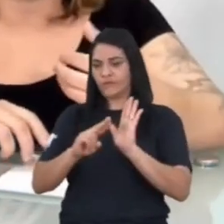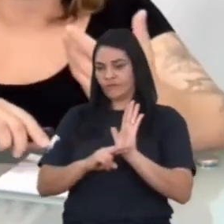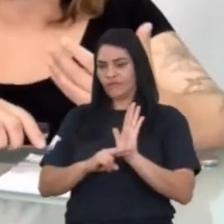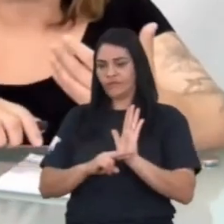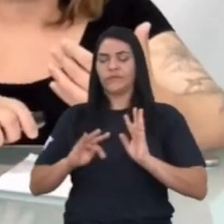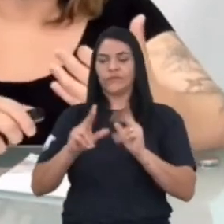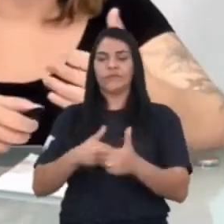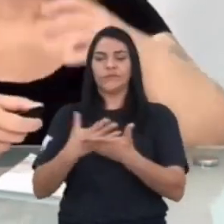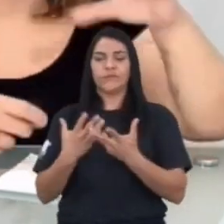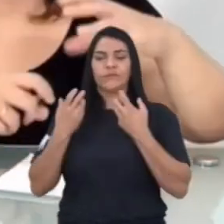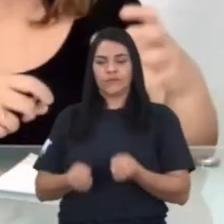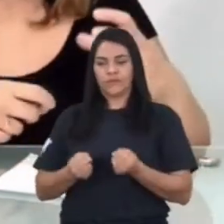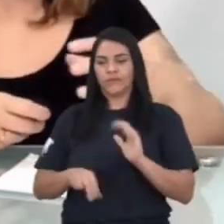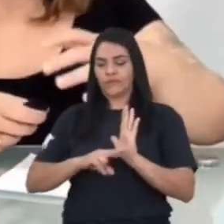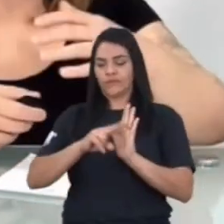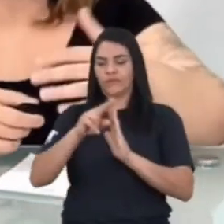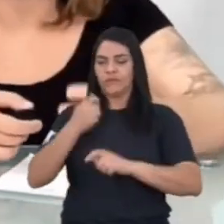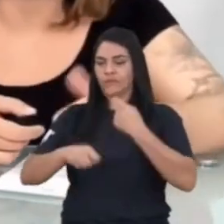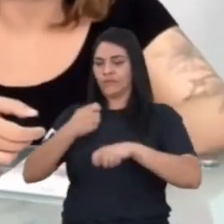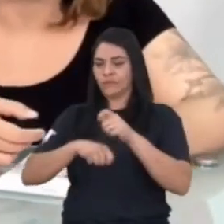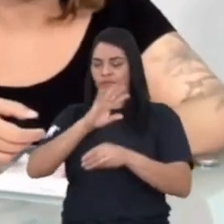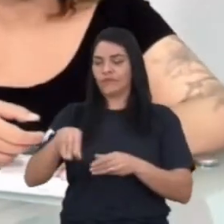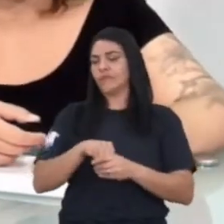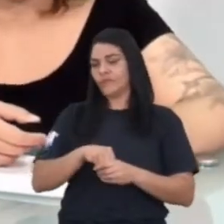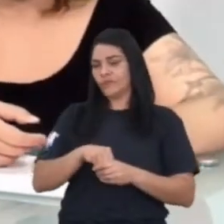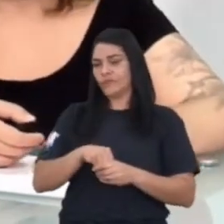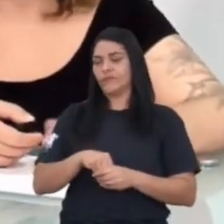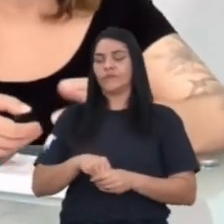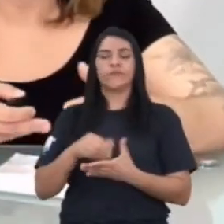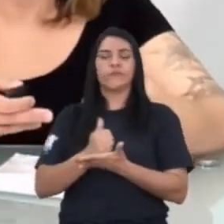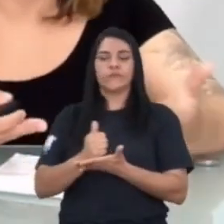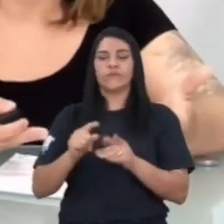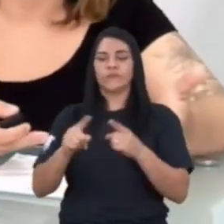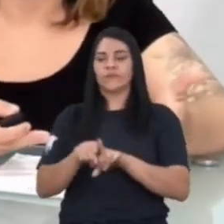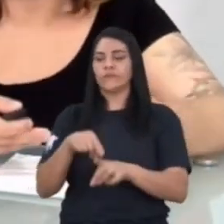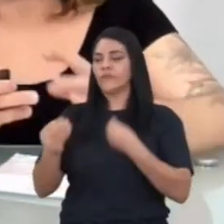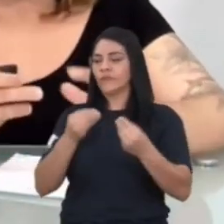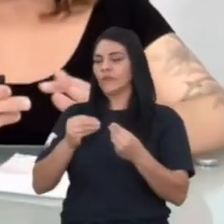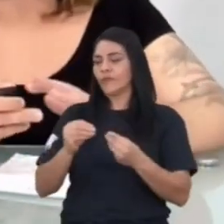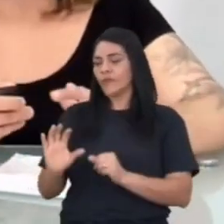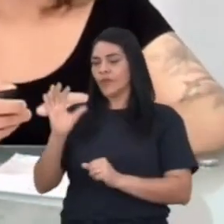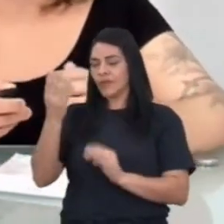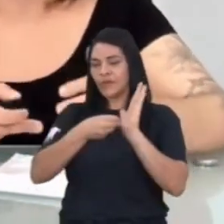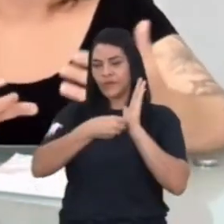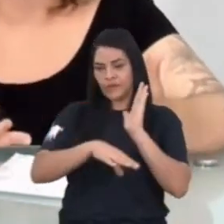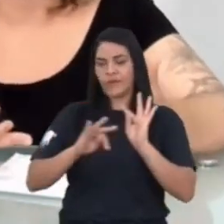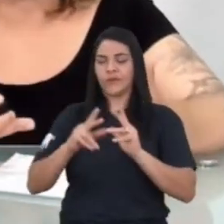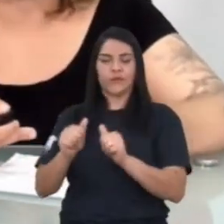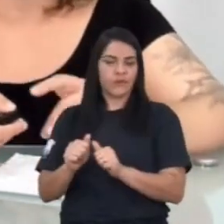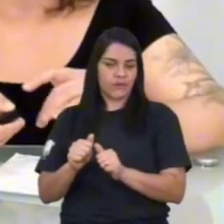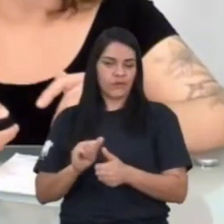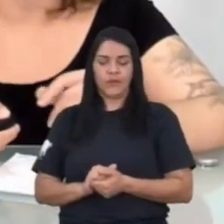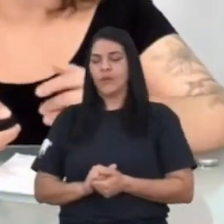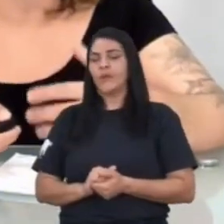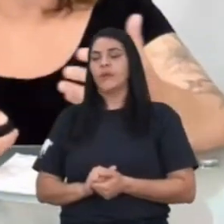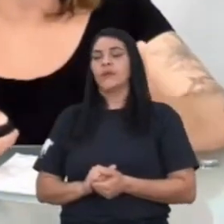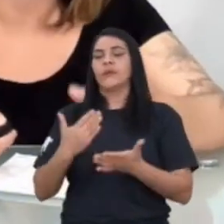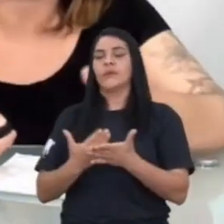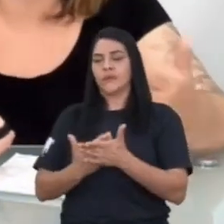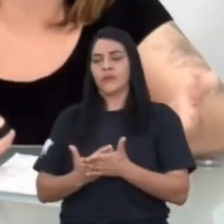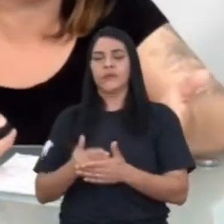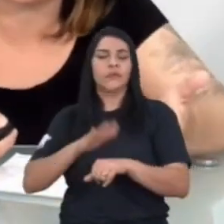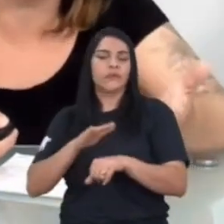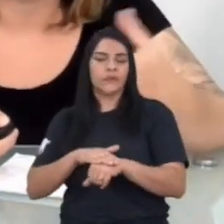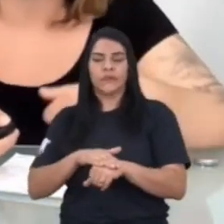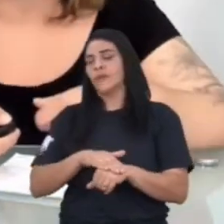que a gente está levando em consideração como regra de negócio aqui dentro, né, da gamificação, mas também como que fica um pouquinho, é um spoiler aqui das telas, de como que fica para os estudantes daí essa mecânica